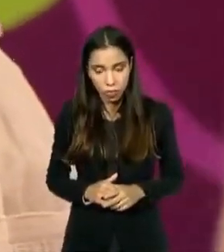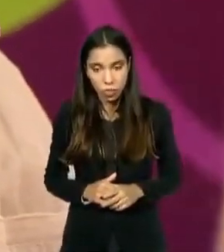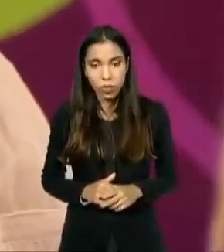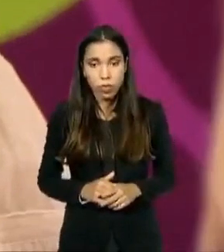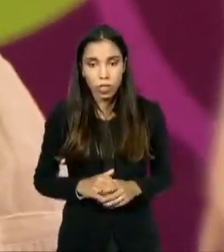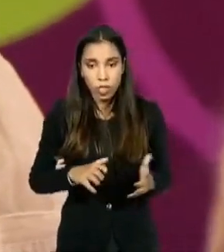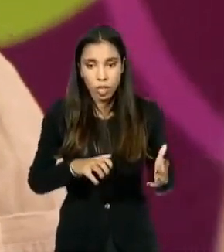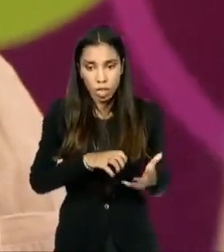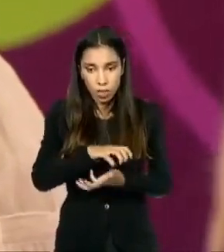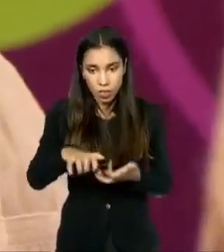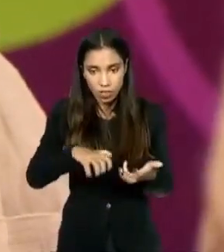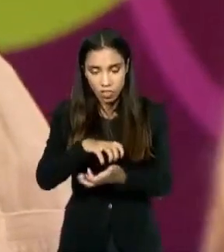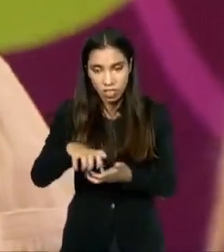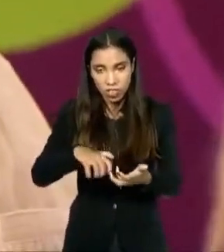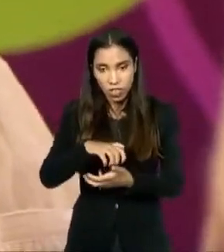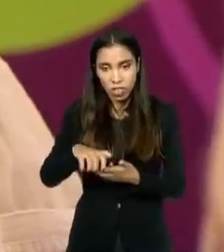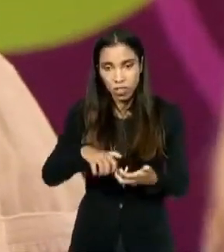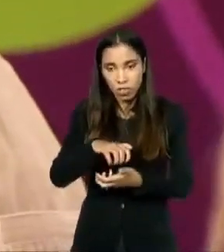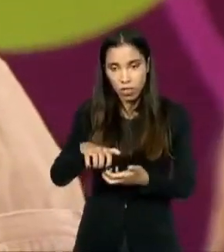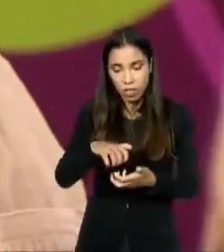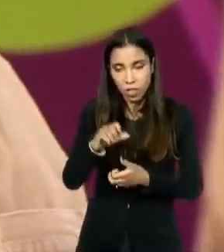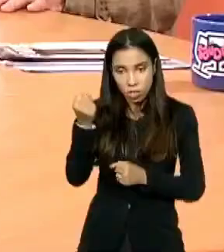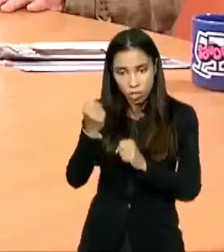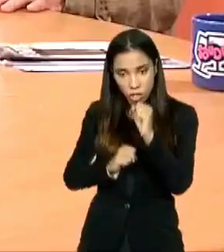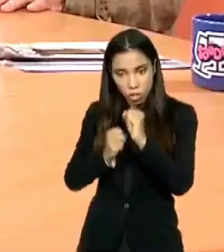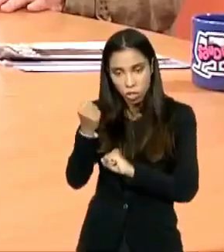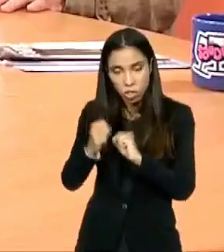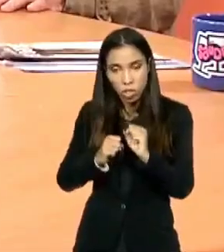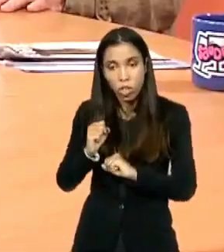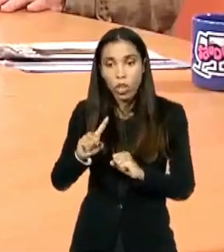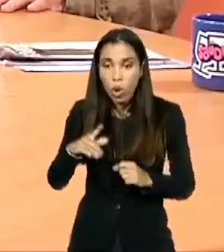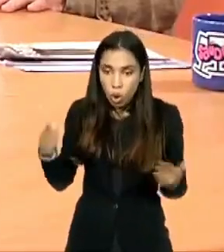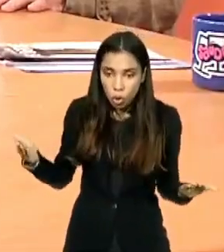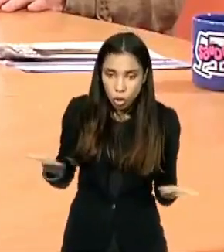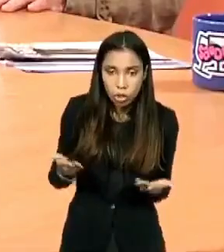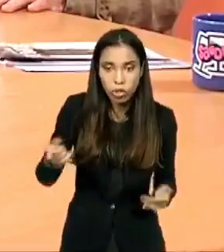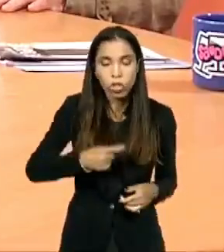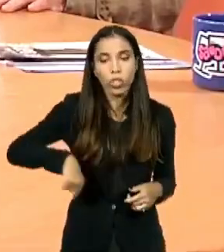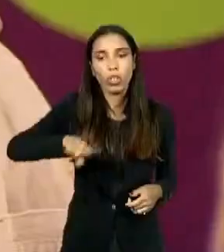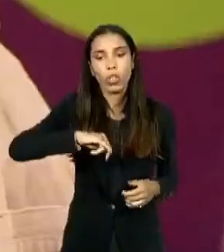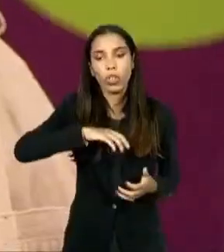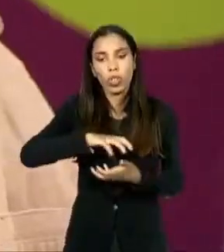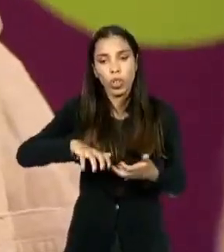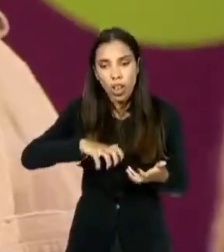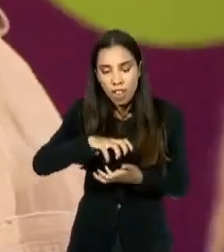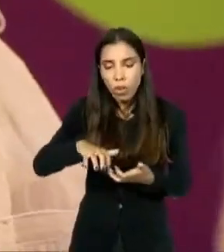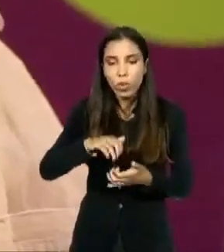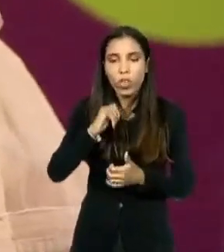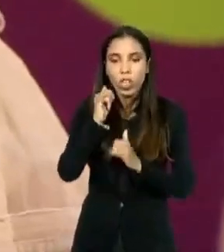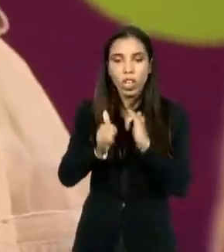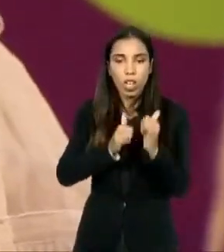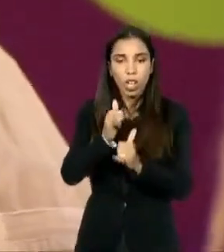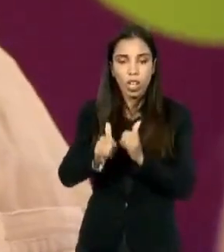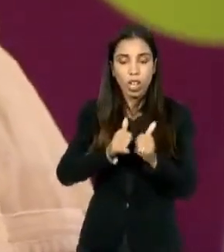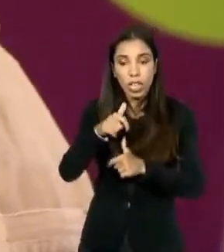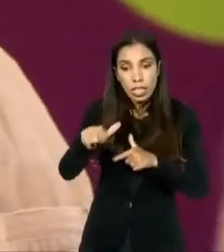grande revolução, depois da revolução industrial, é a revolução que a gente está vivendo hoje da informação, onde os empregos, o